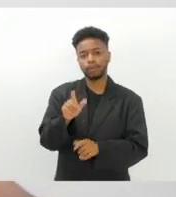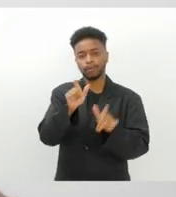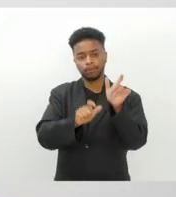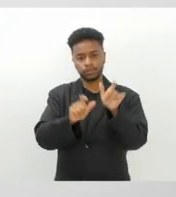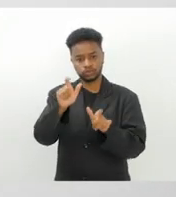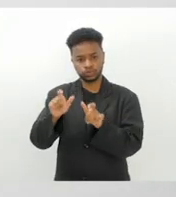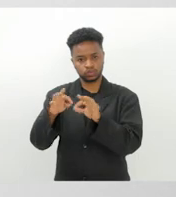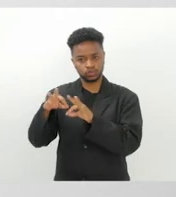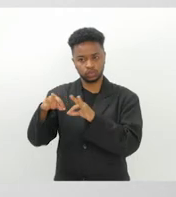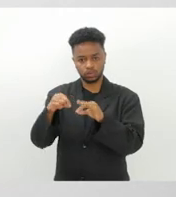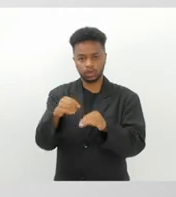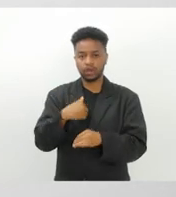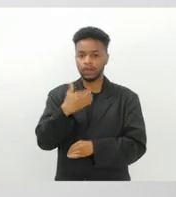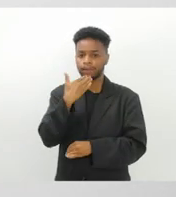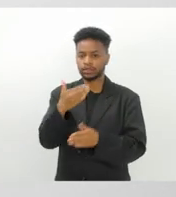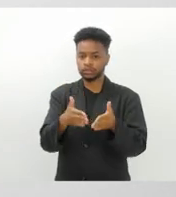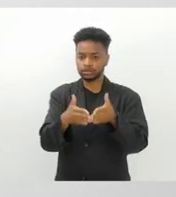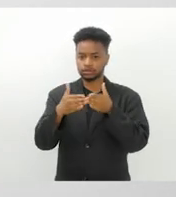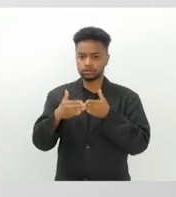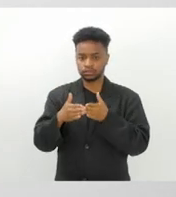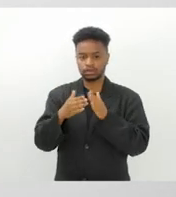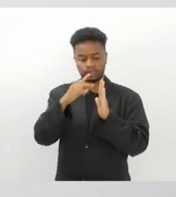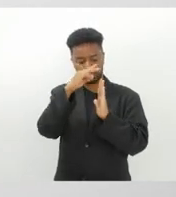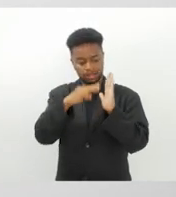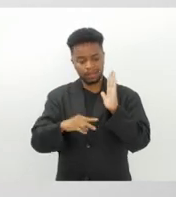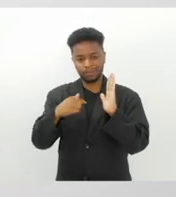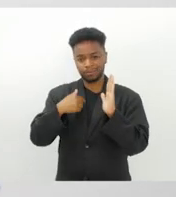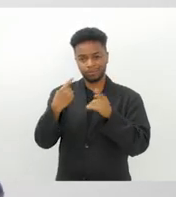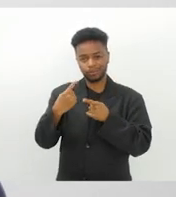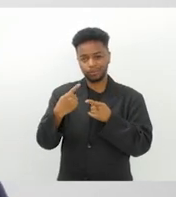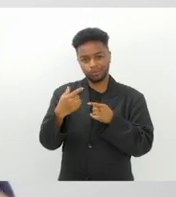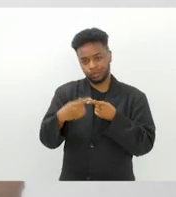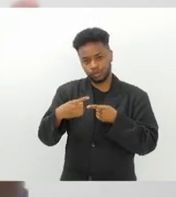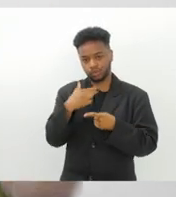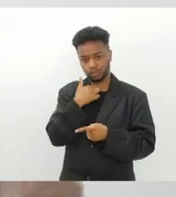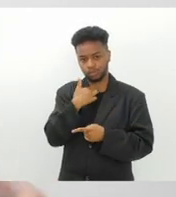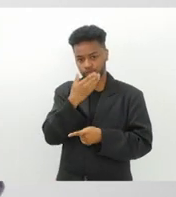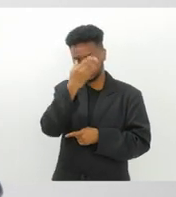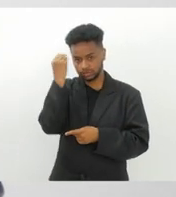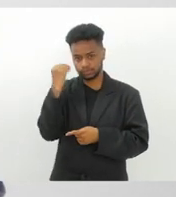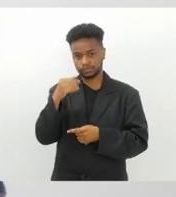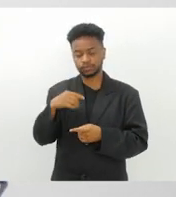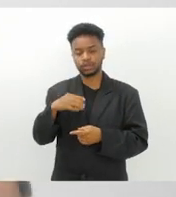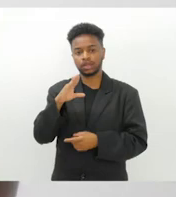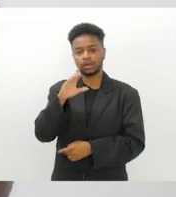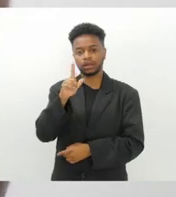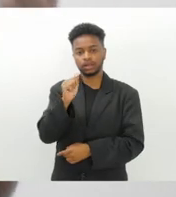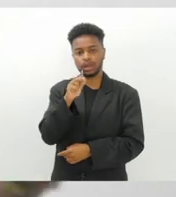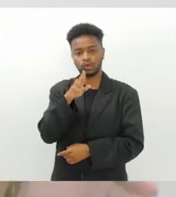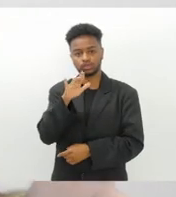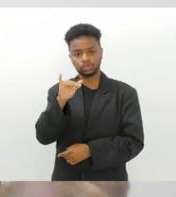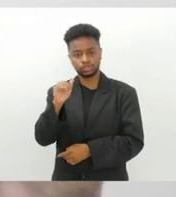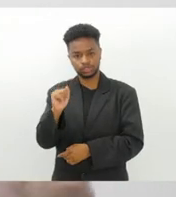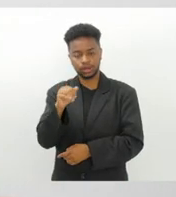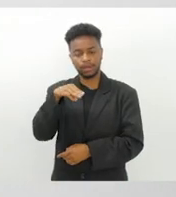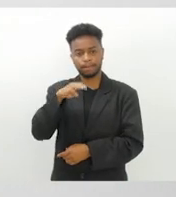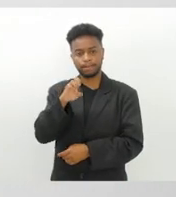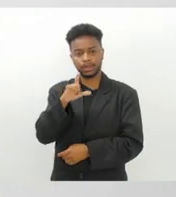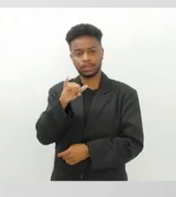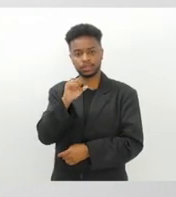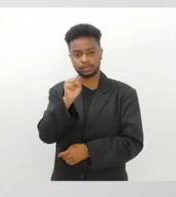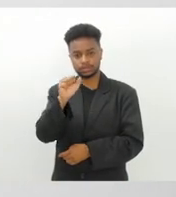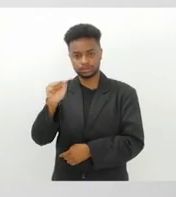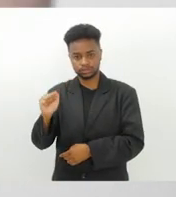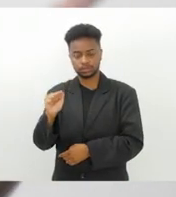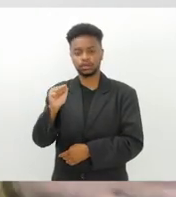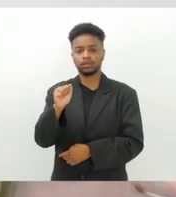vou, né, pedir licença para usar a cola para não esquecer o nome de ninguém. Né, Cláudia Castellano de Menezes, Melissa Souza dos